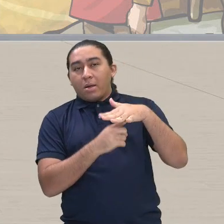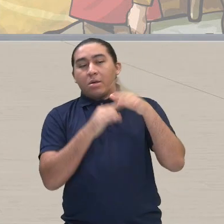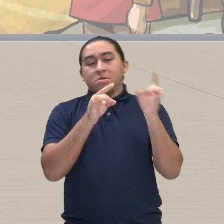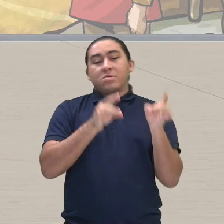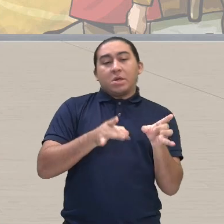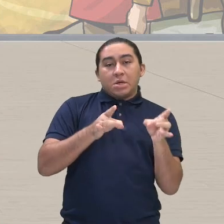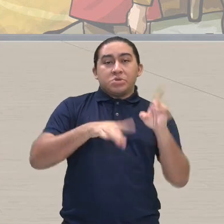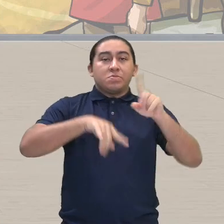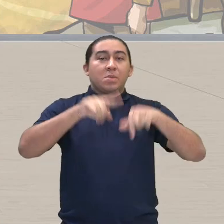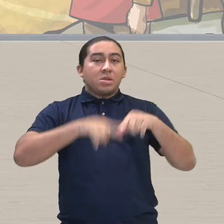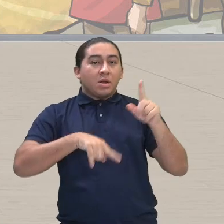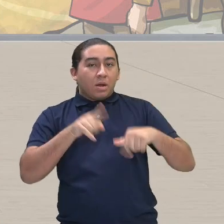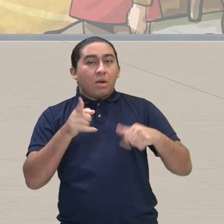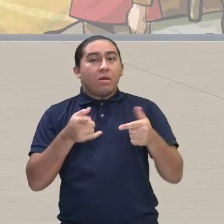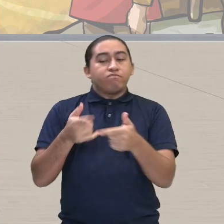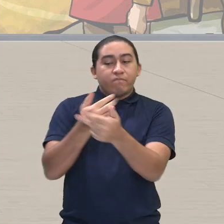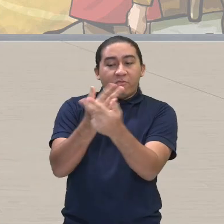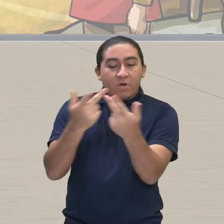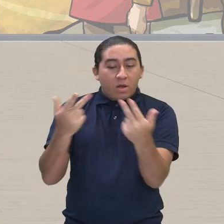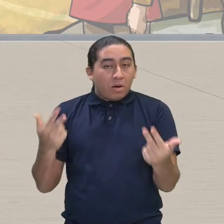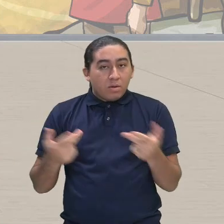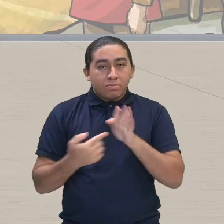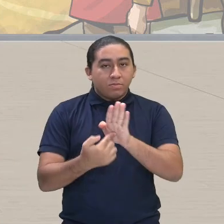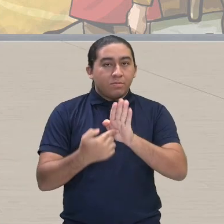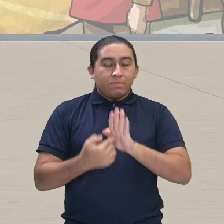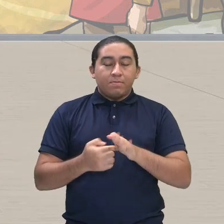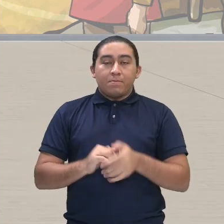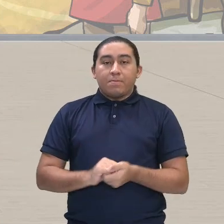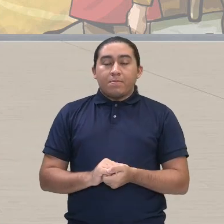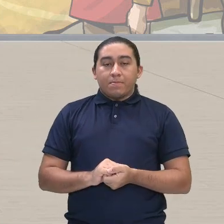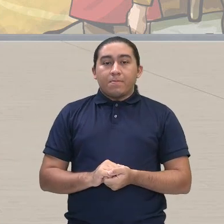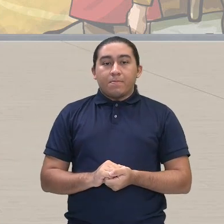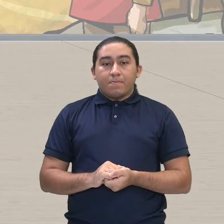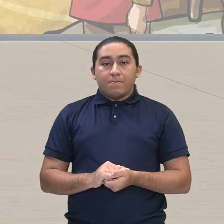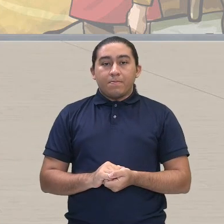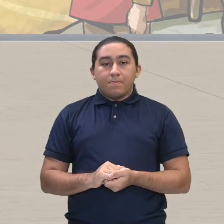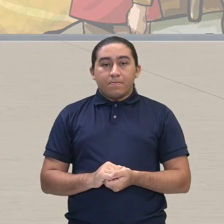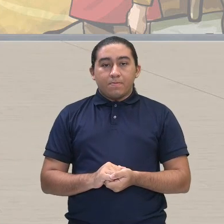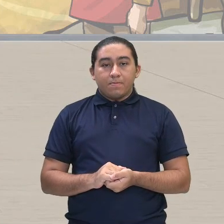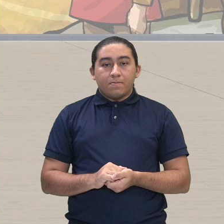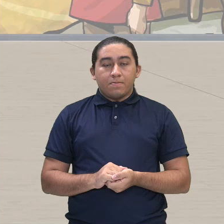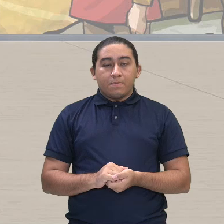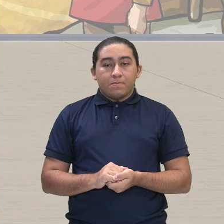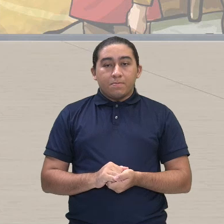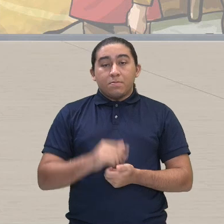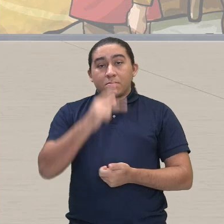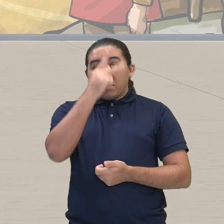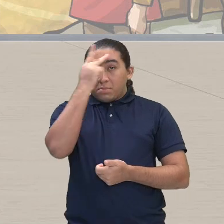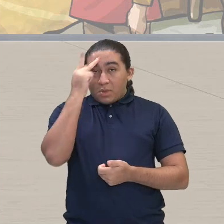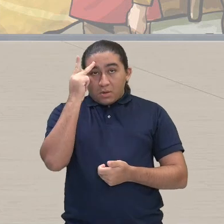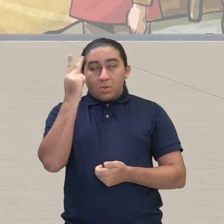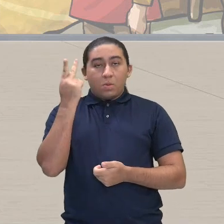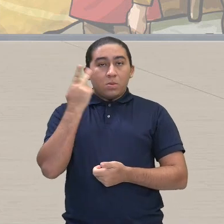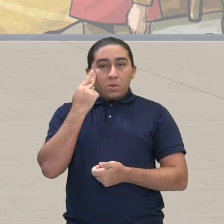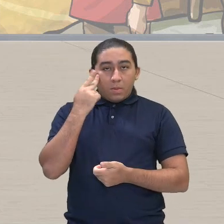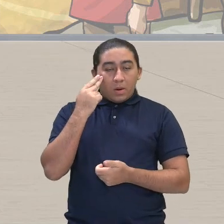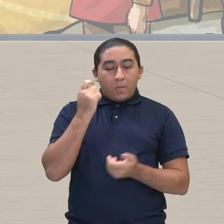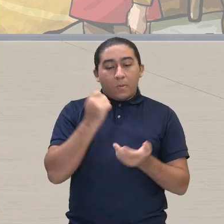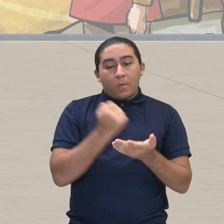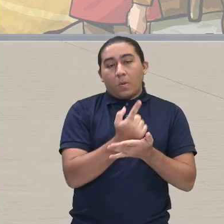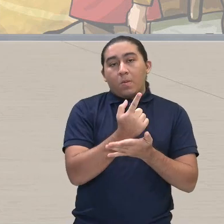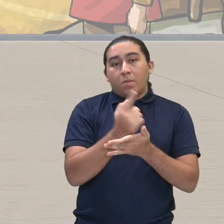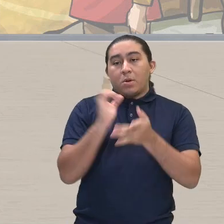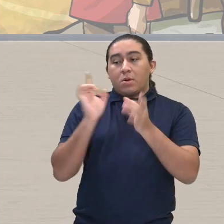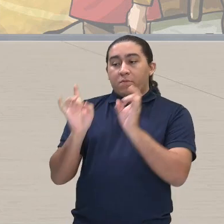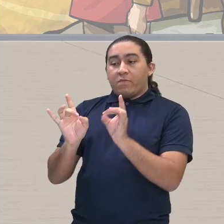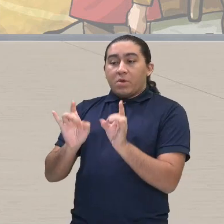tecido, vendendo potes e vendendo diversos artigos diferentes. Pessoas comuns comprando e vendendo, como também até mesmo soldados,